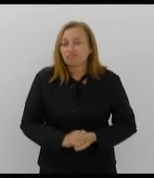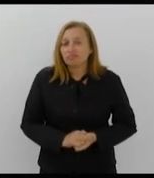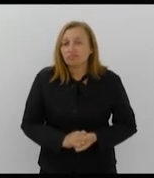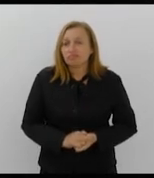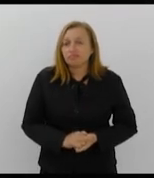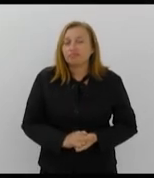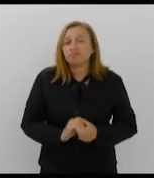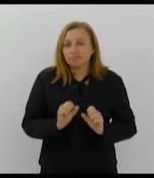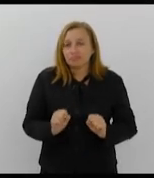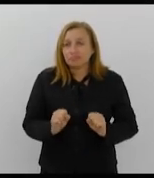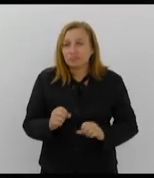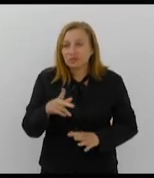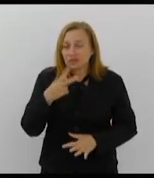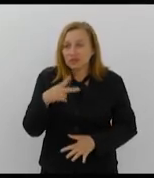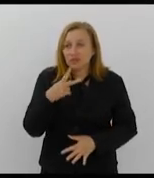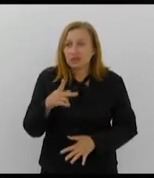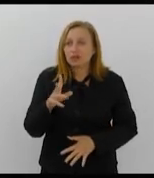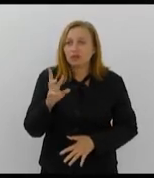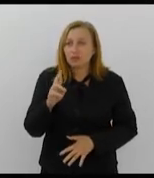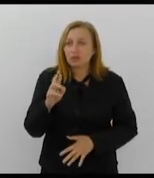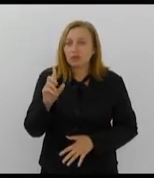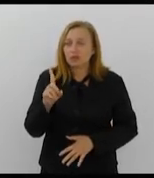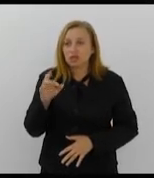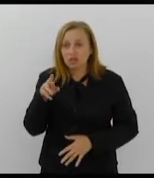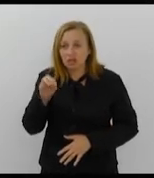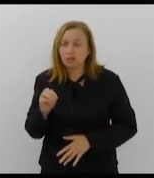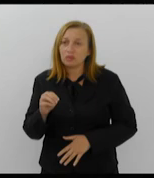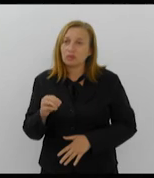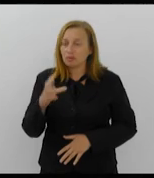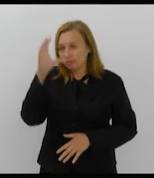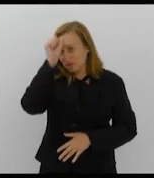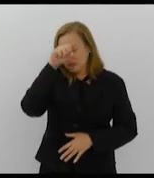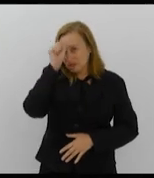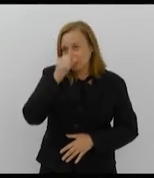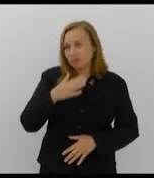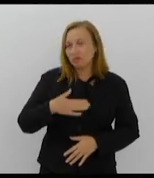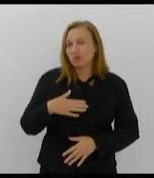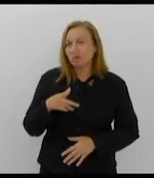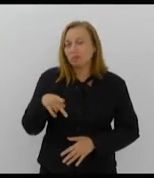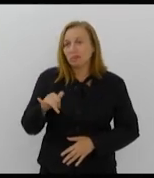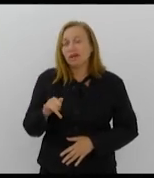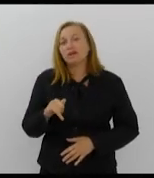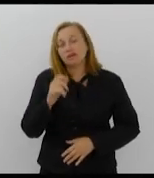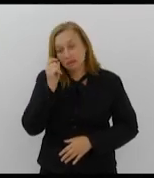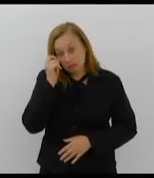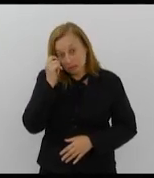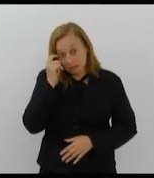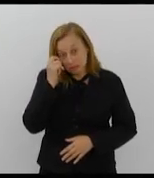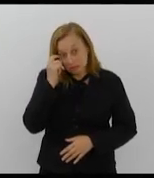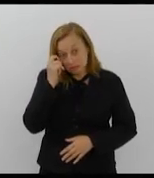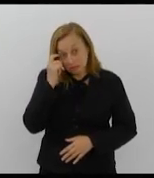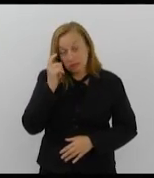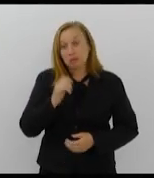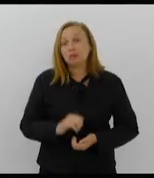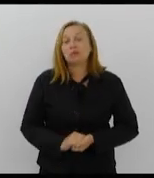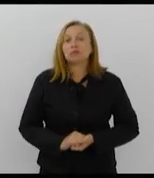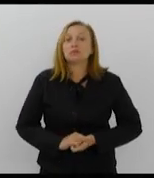E eu posso dizer o que o Rodrigo falou, que eu aprendi isso com meu pai. Meu pai foi um